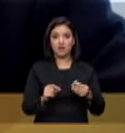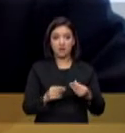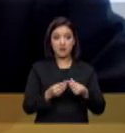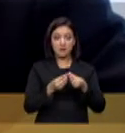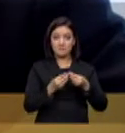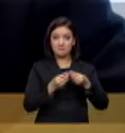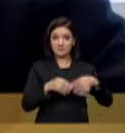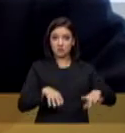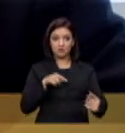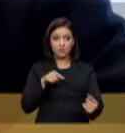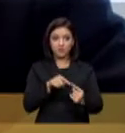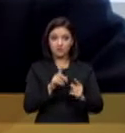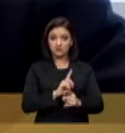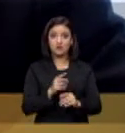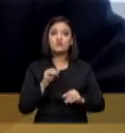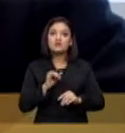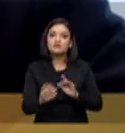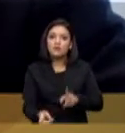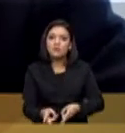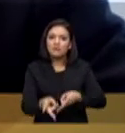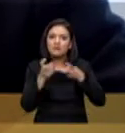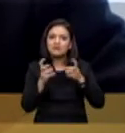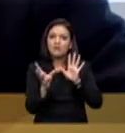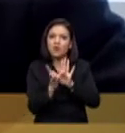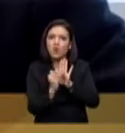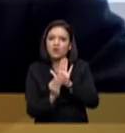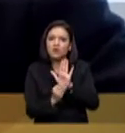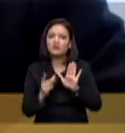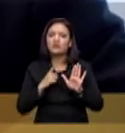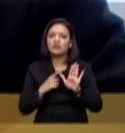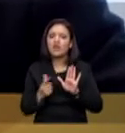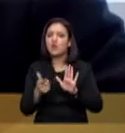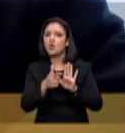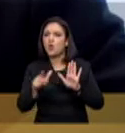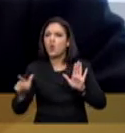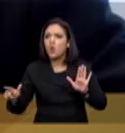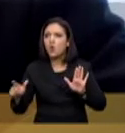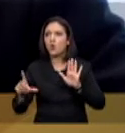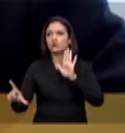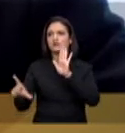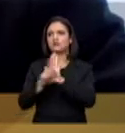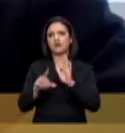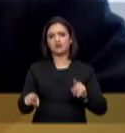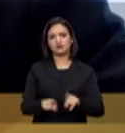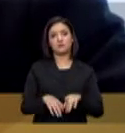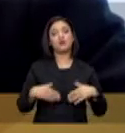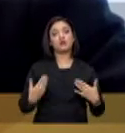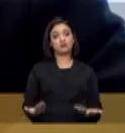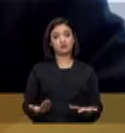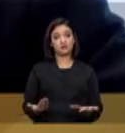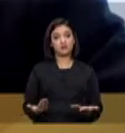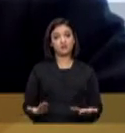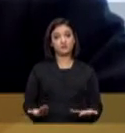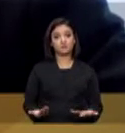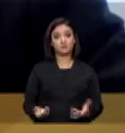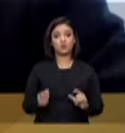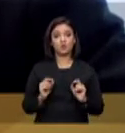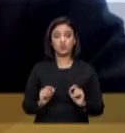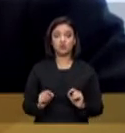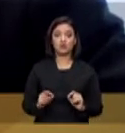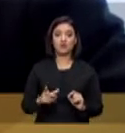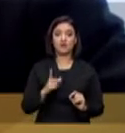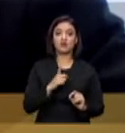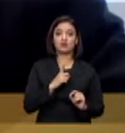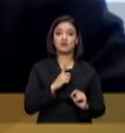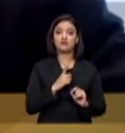se ficar demonstrado que o conteúdo do ato impugnado foi repetido, em sua essência, em outro diploma normativo. Neste caso, como não houve desatualização